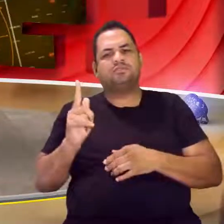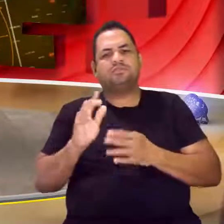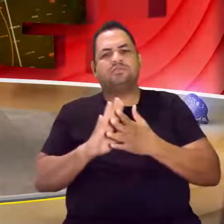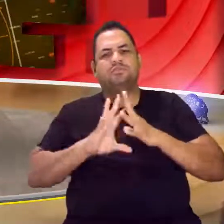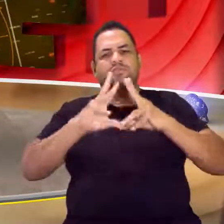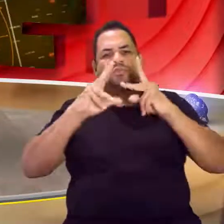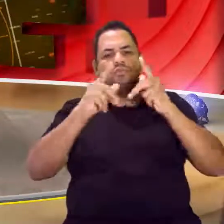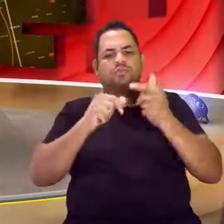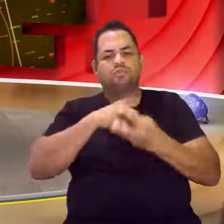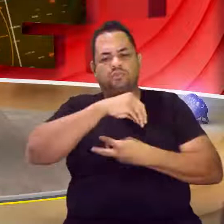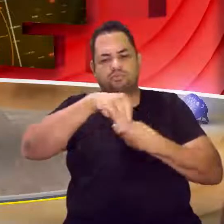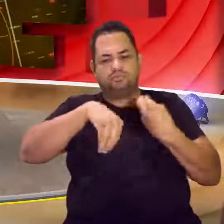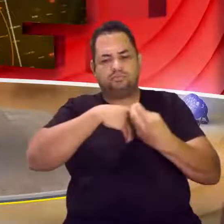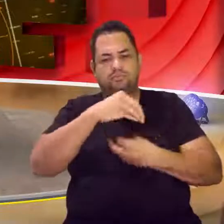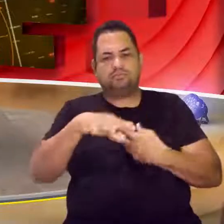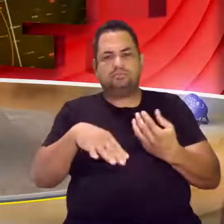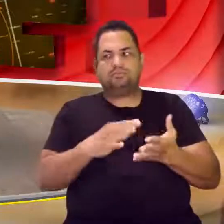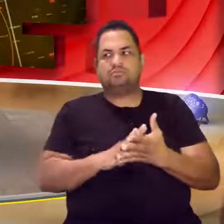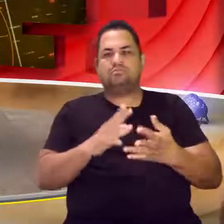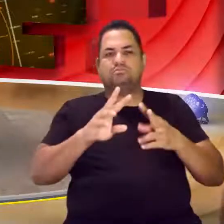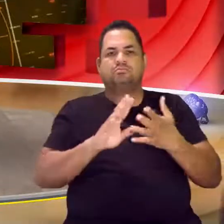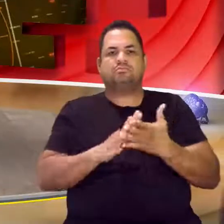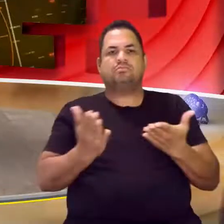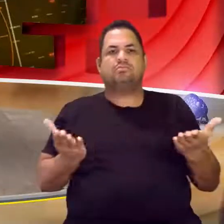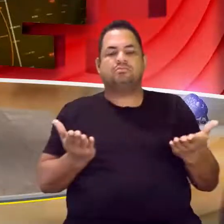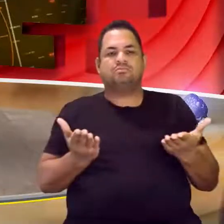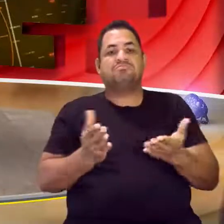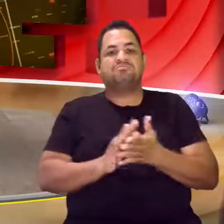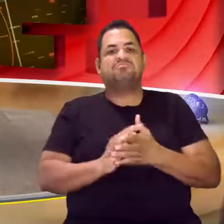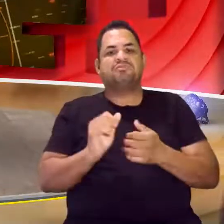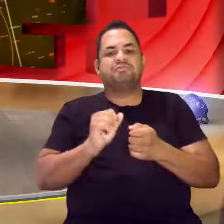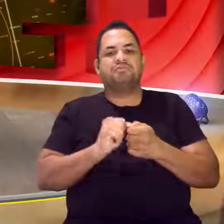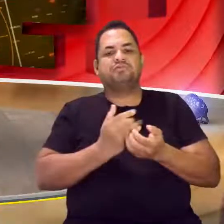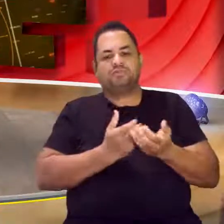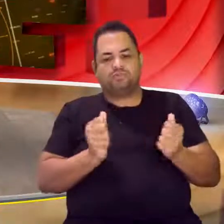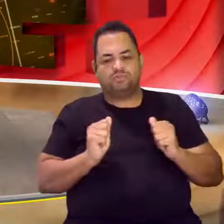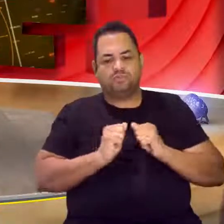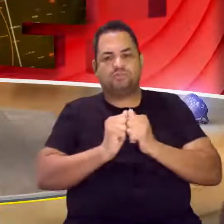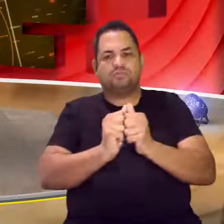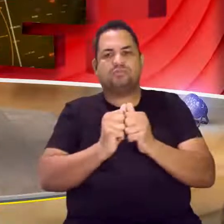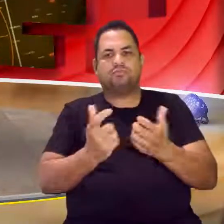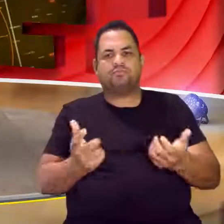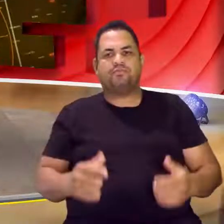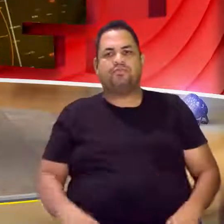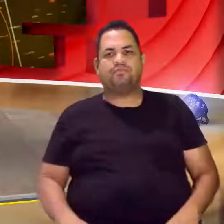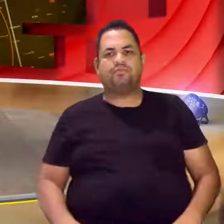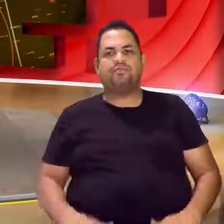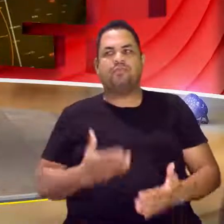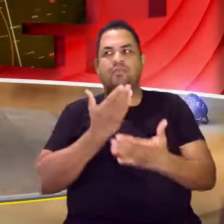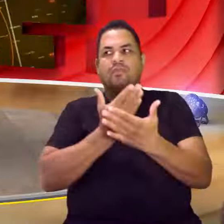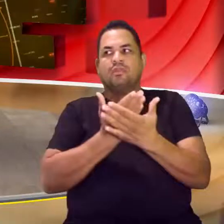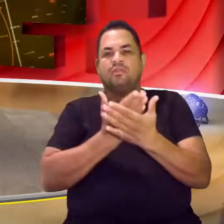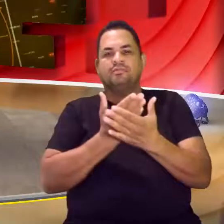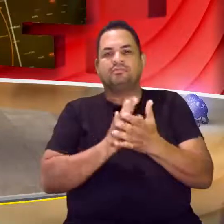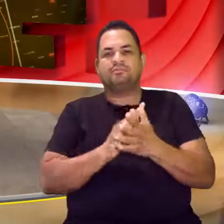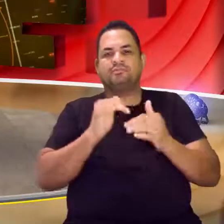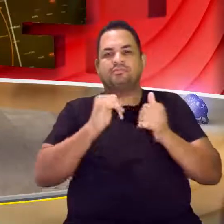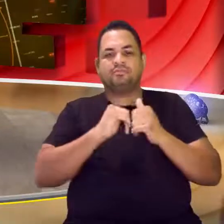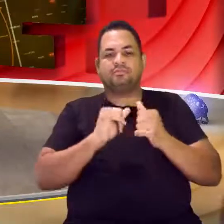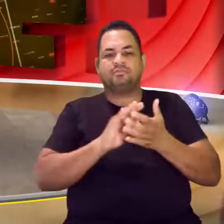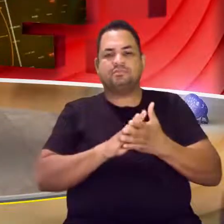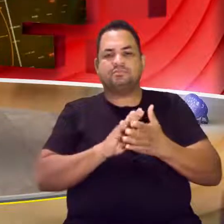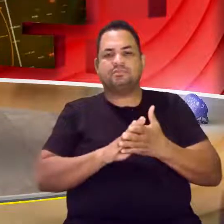Não, é tudo junto e misturado. Então é nessa pegada que a gente também faz isso com vocês aqui. Isso. E nessa aula, nós